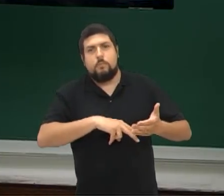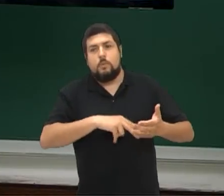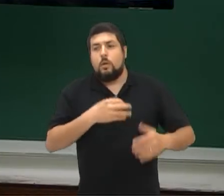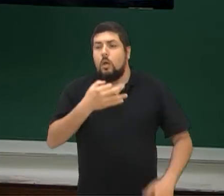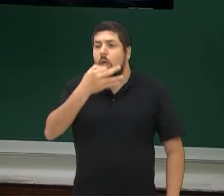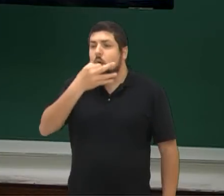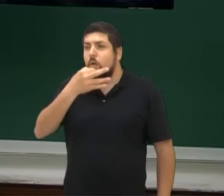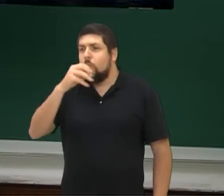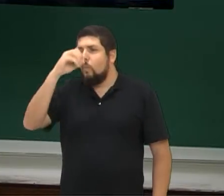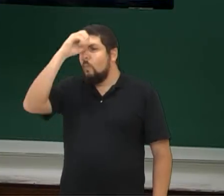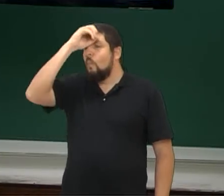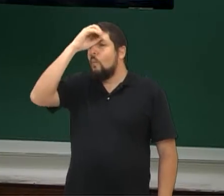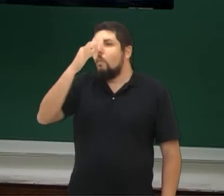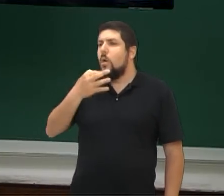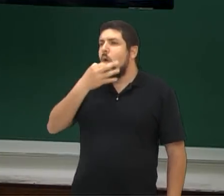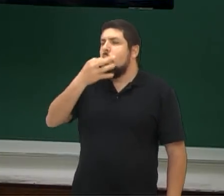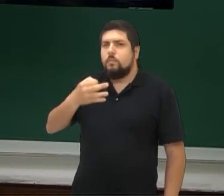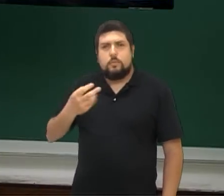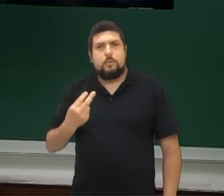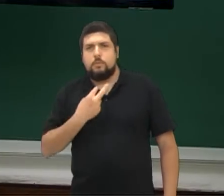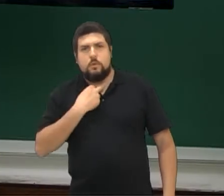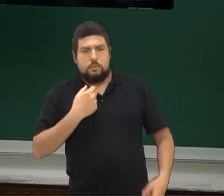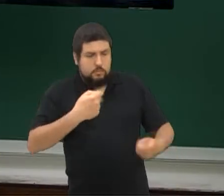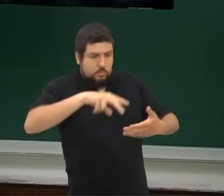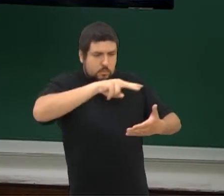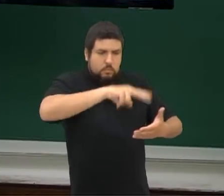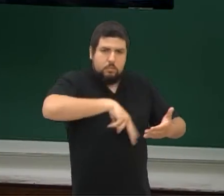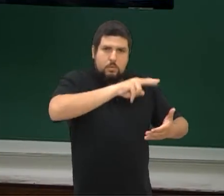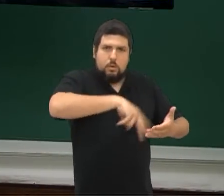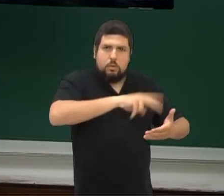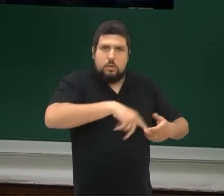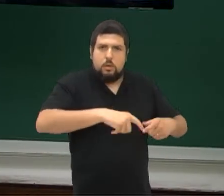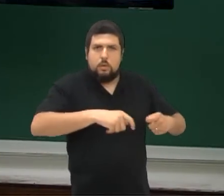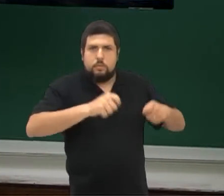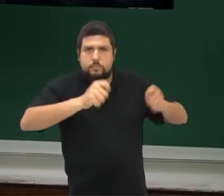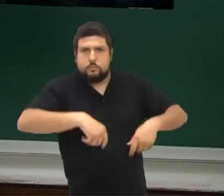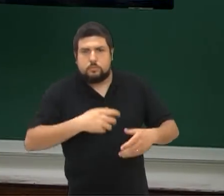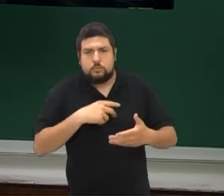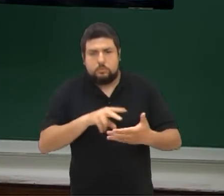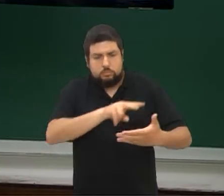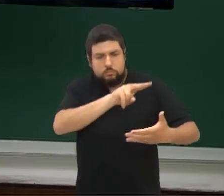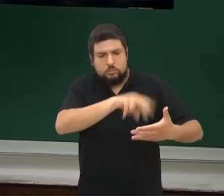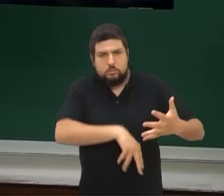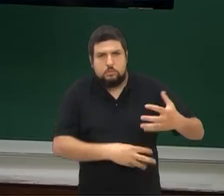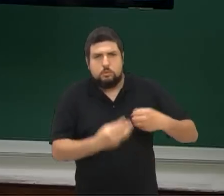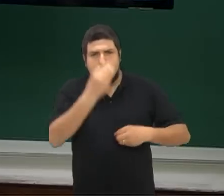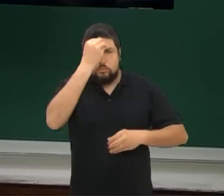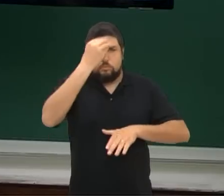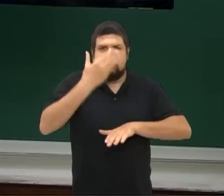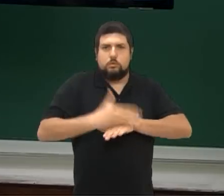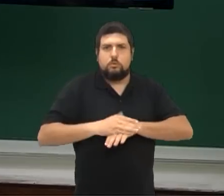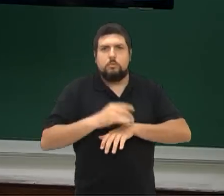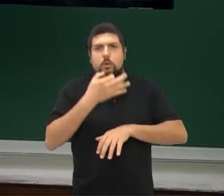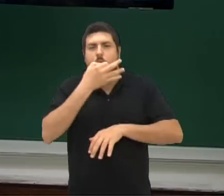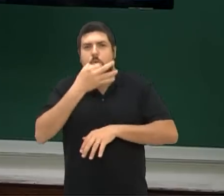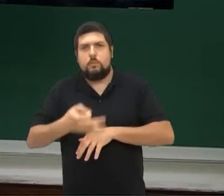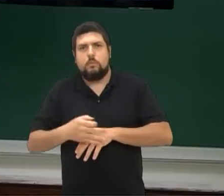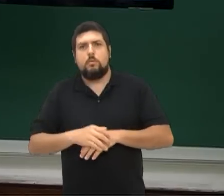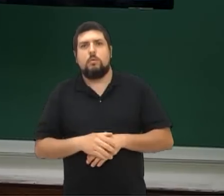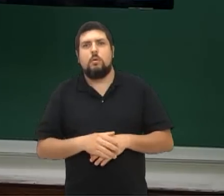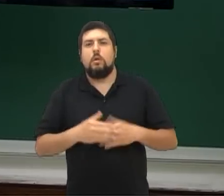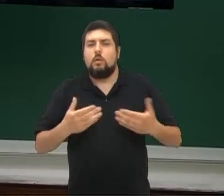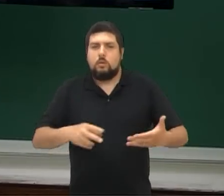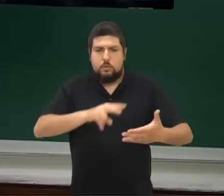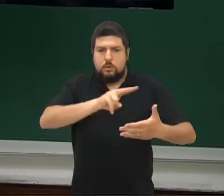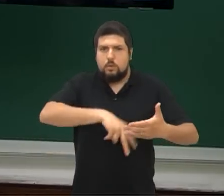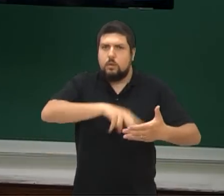muito, porque é a leitura que faz você se posicionar, que dá posicionamento para você, tá? Então, a leitura vai fazer toda a